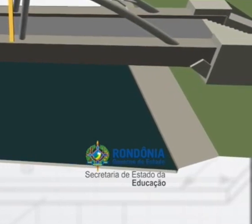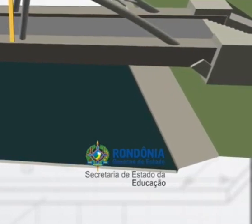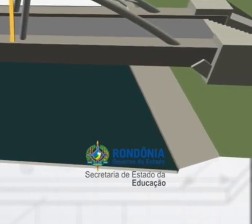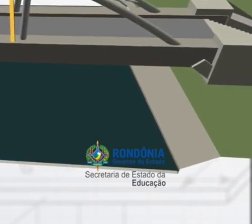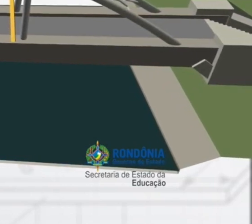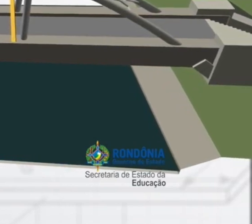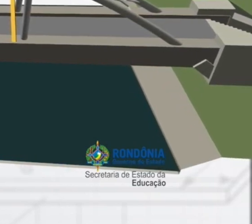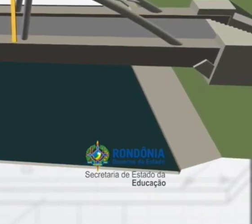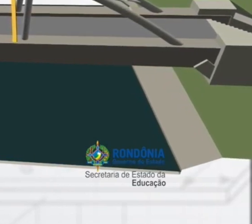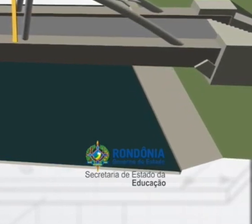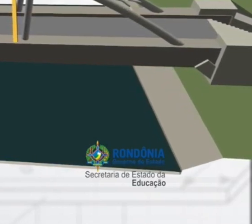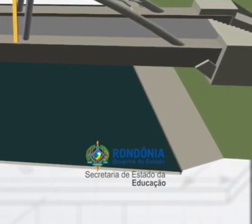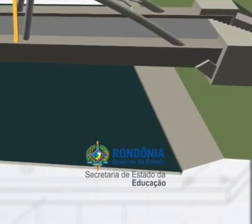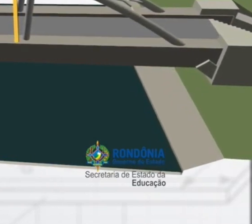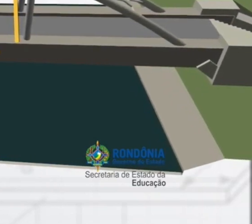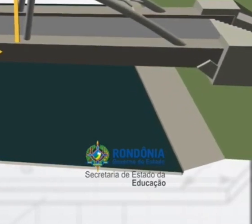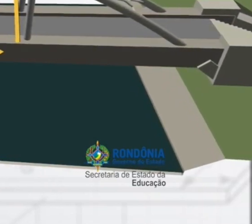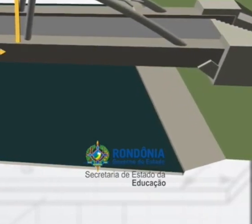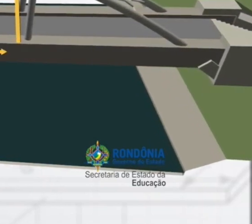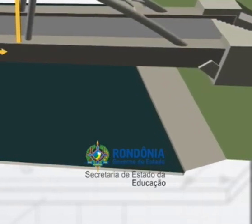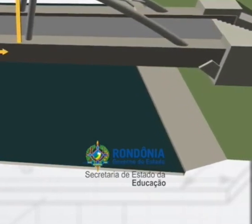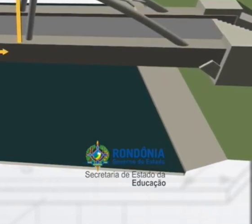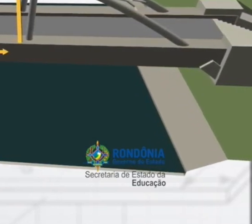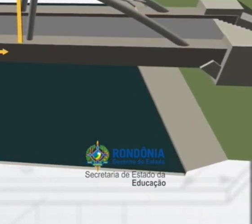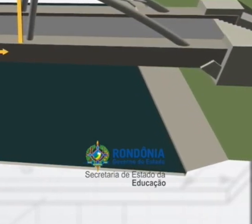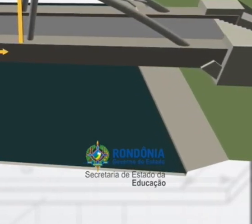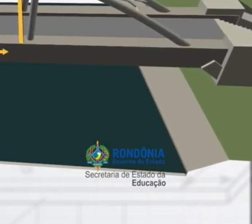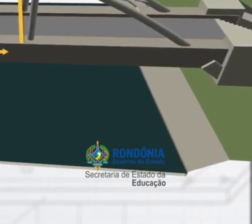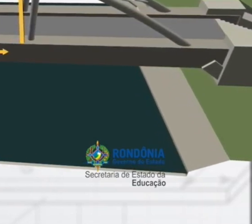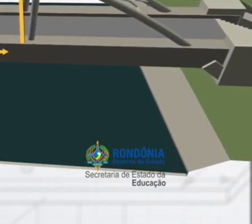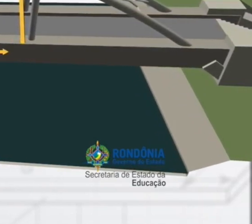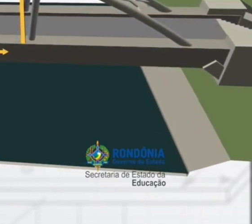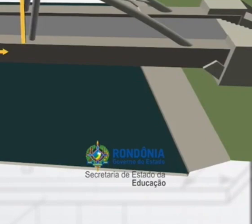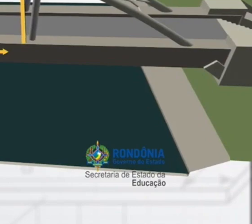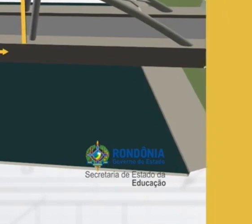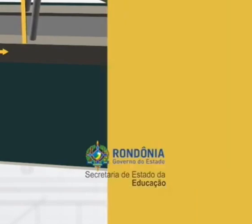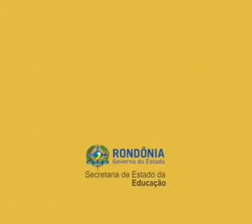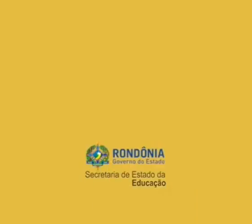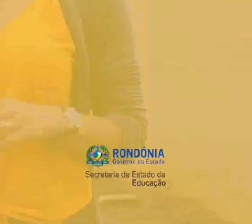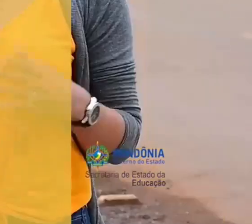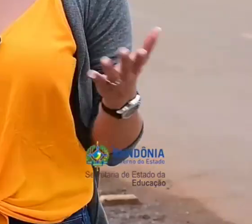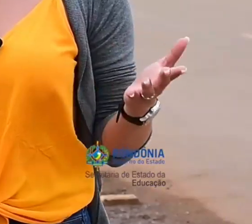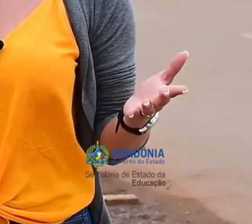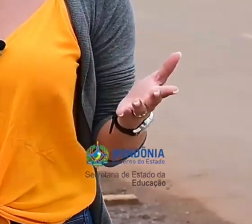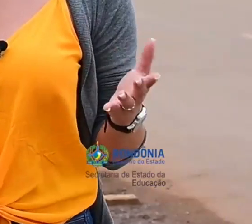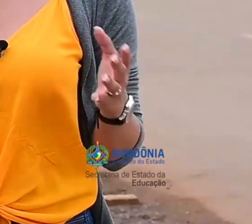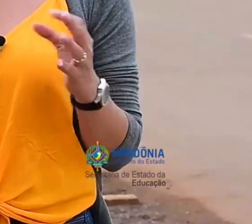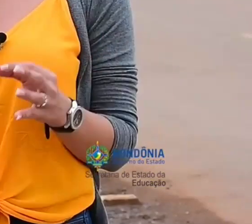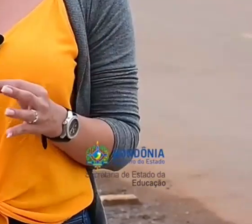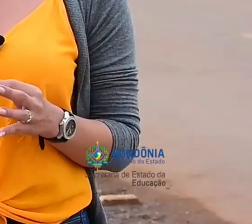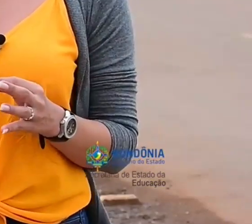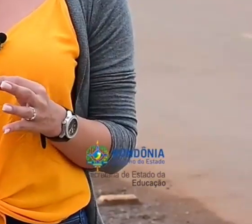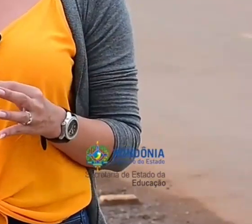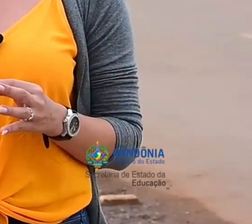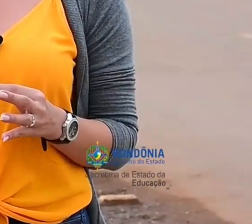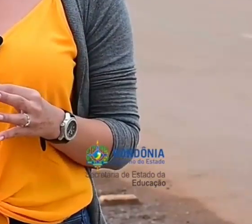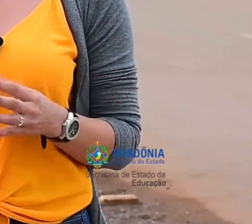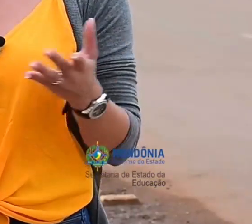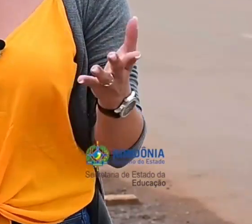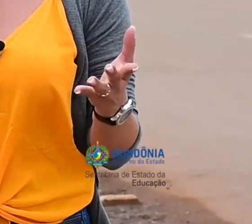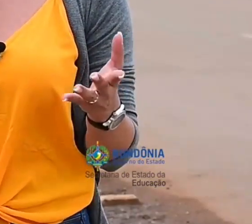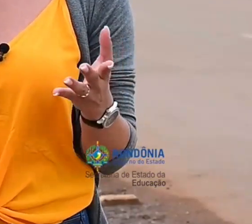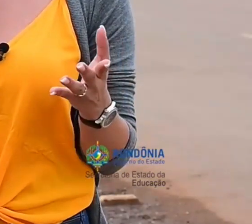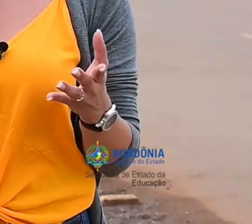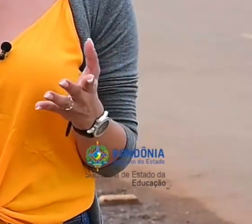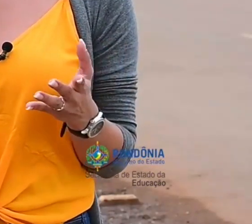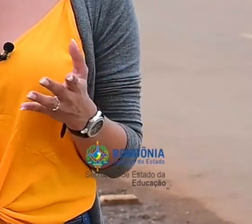central. Segundo o projeto, todas as pilastras estão a 4 metros uma da outra. Com base nas informações do problema e com